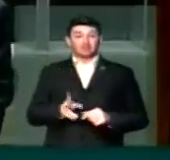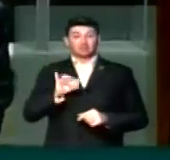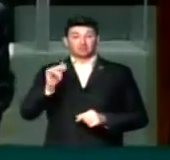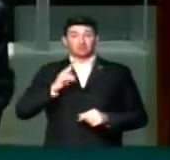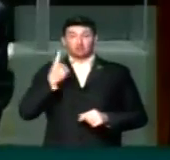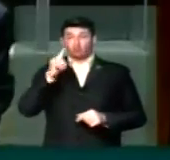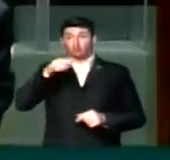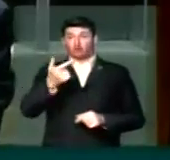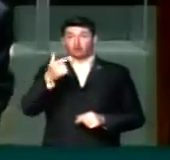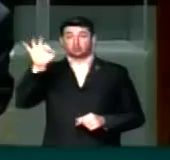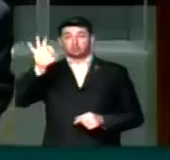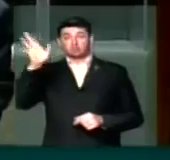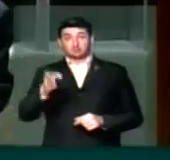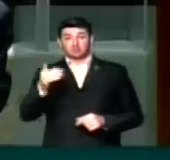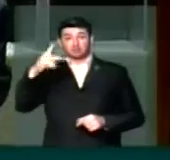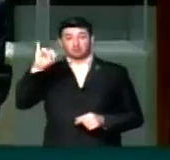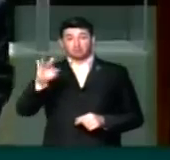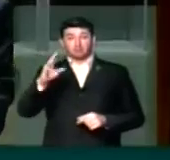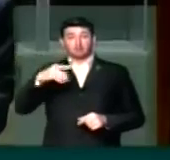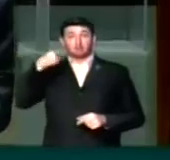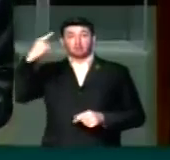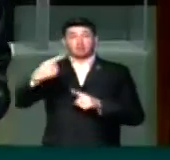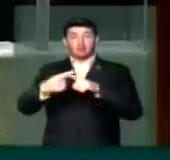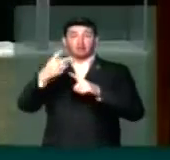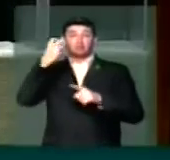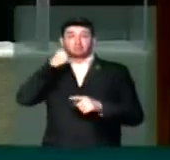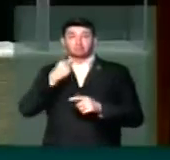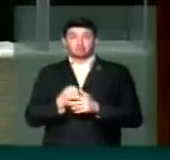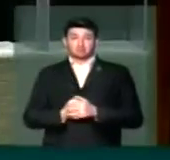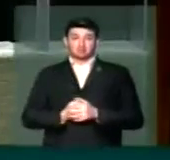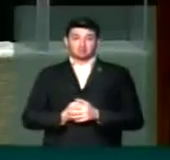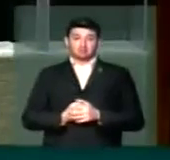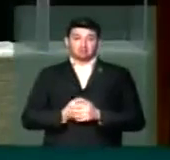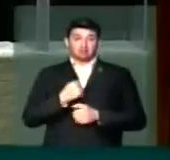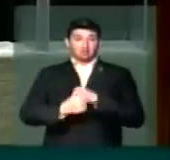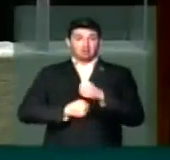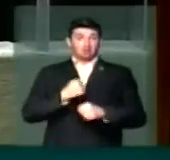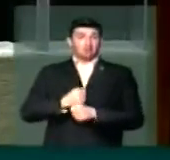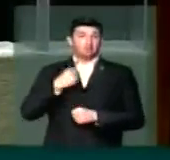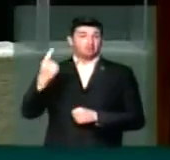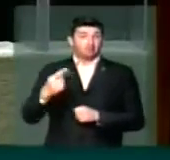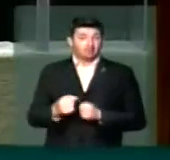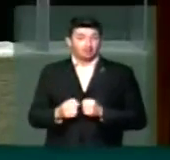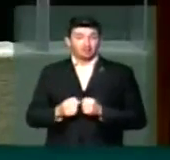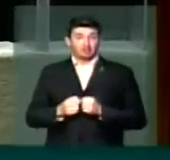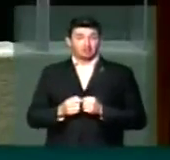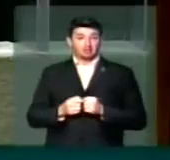ter 1,2% do PIB de superávit primário no ano que vem.